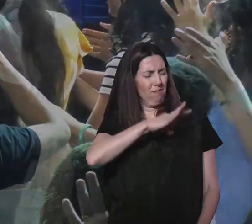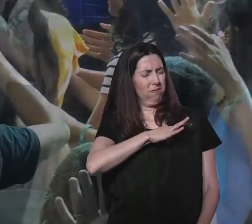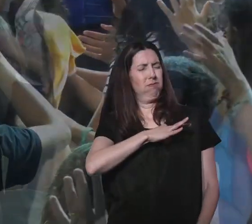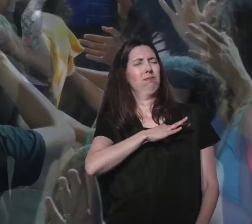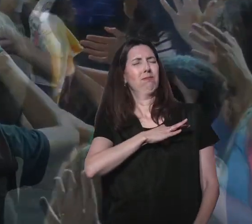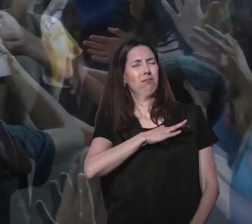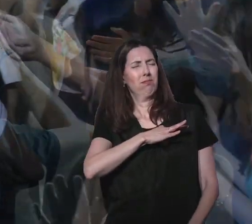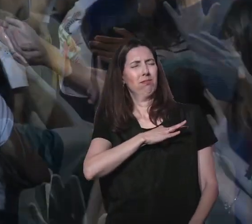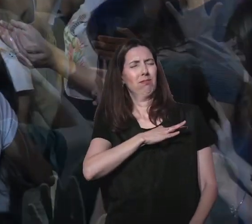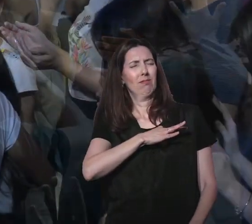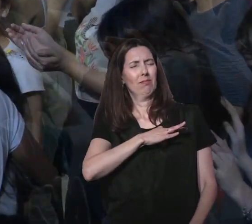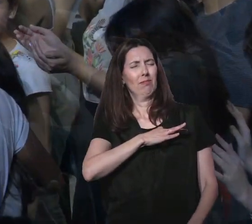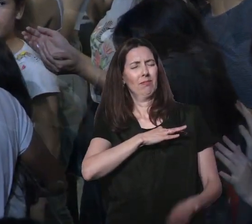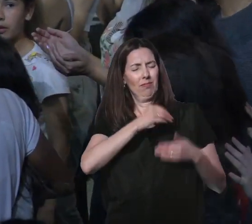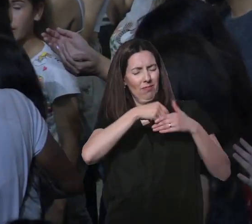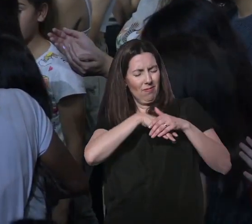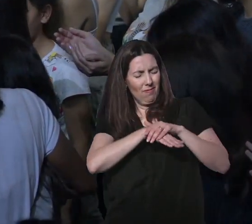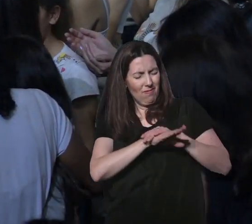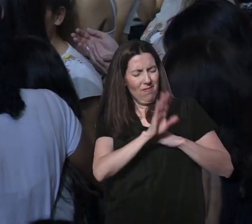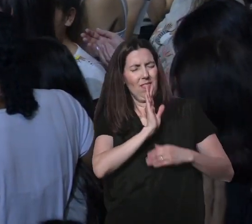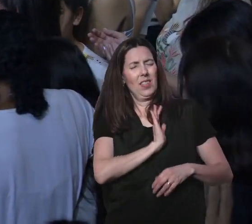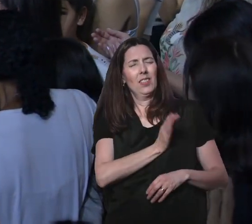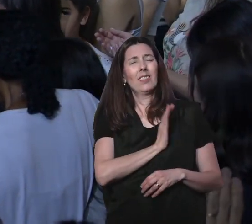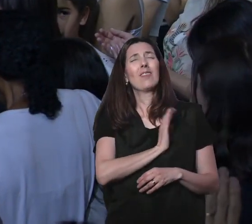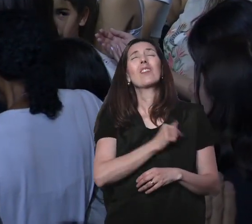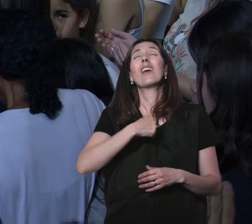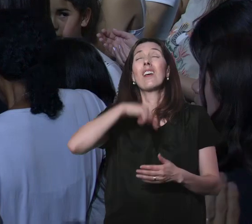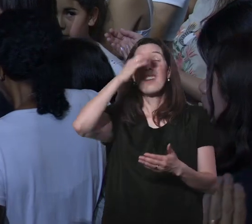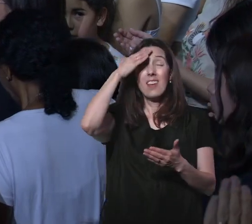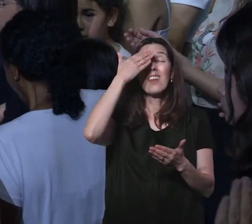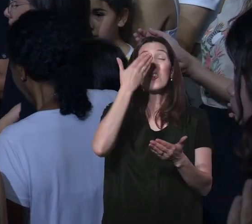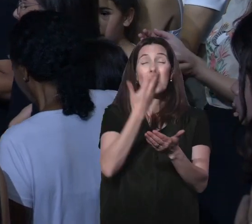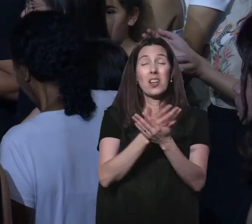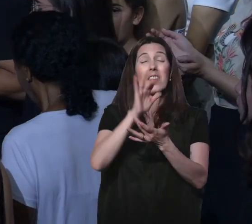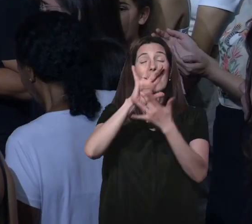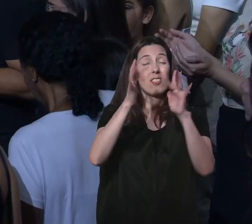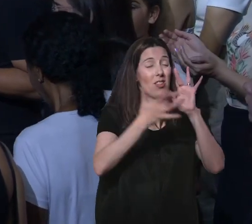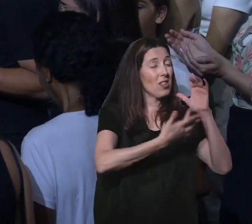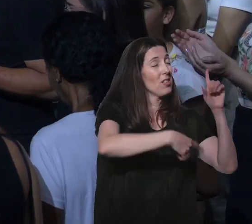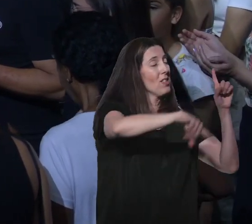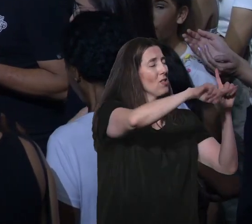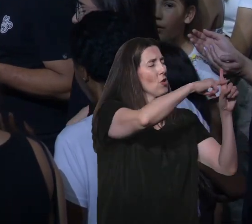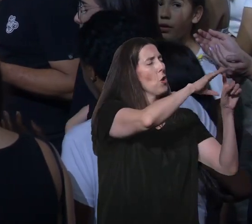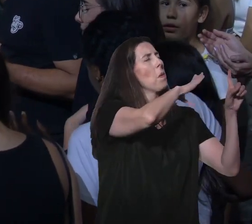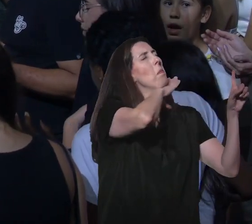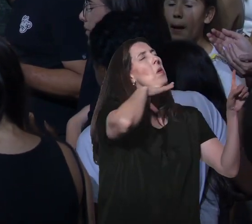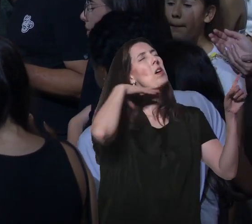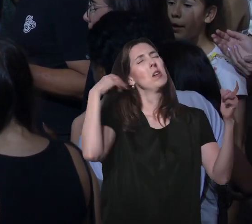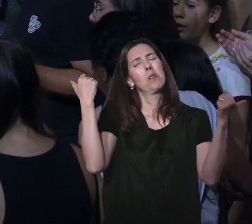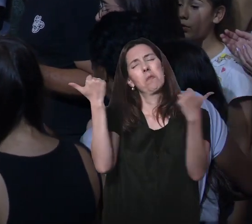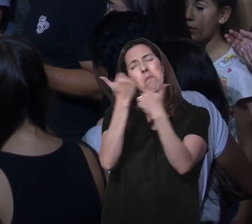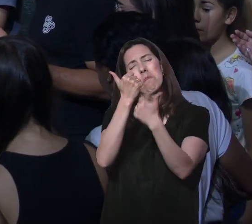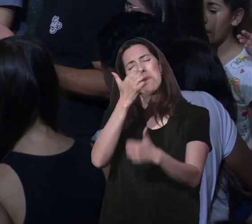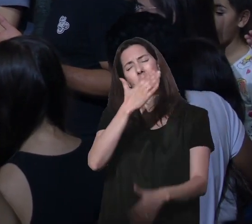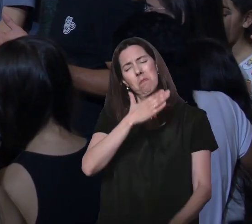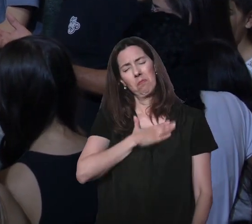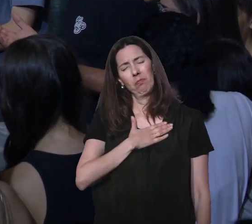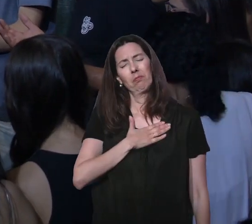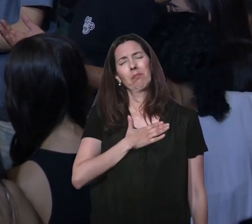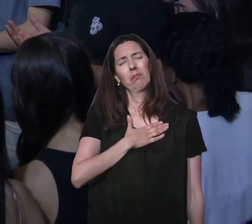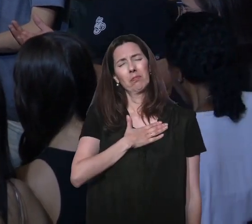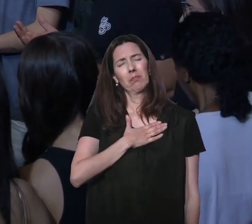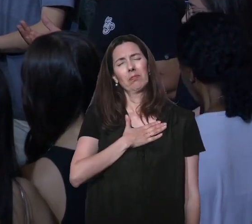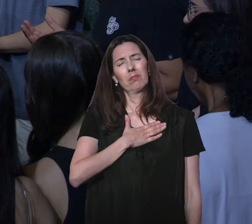dentro do meu coração. Eu creio que o Senhor morreu pelos meus pecados